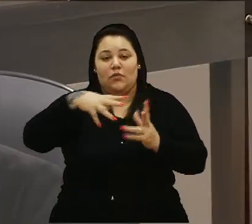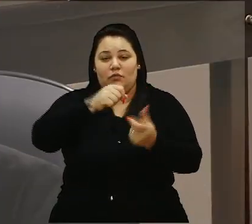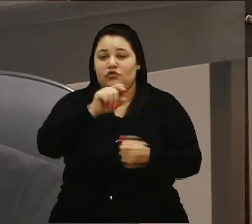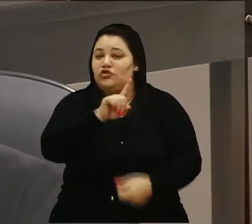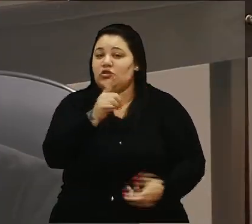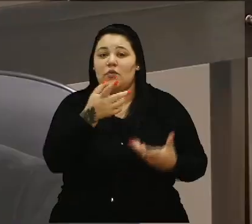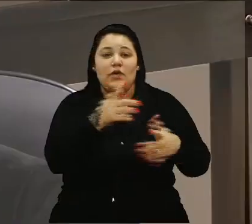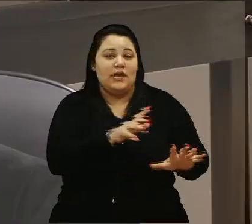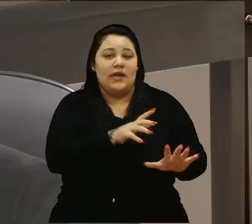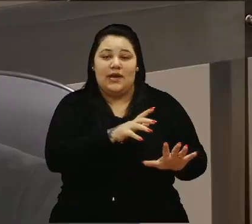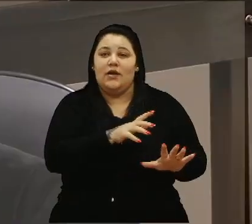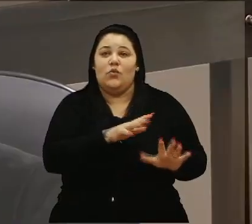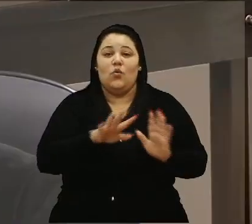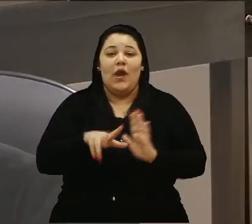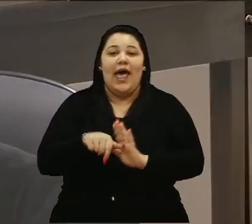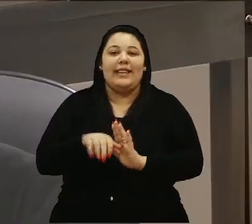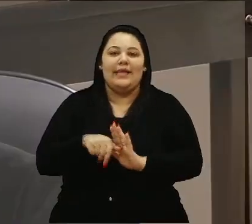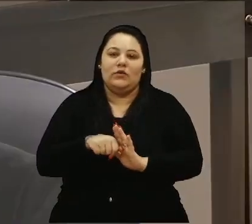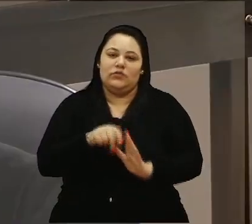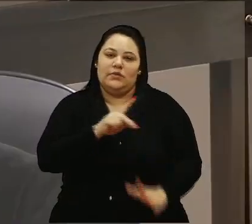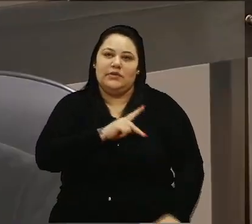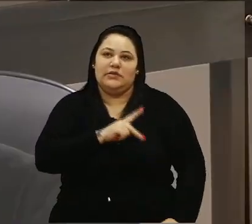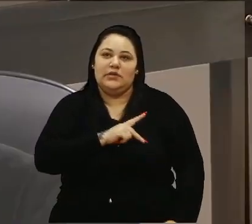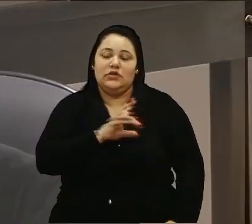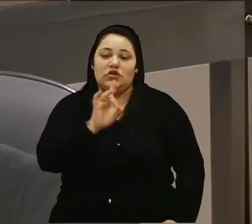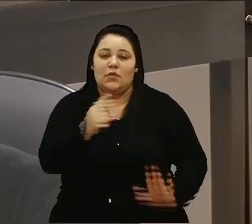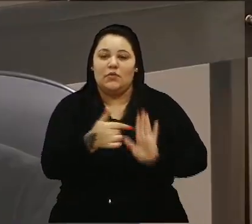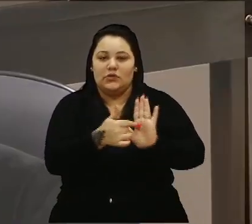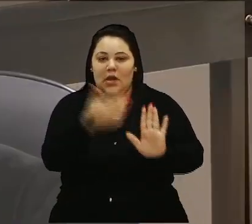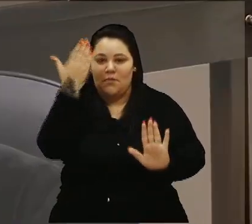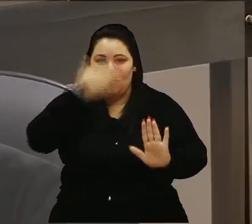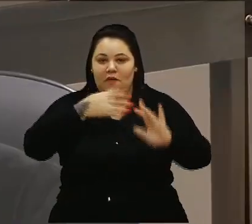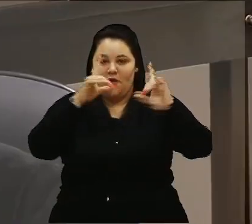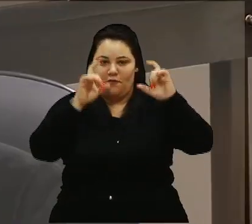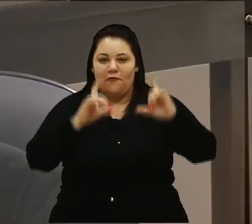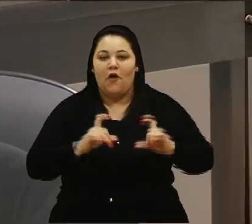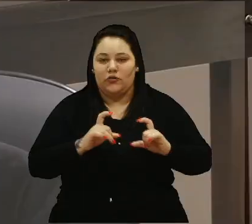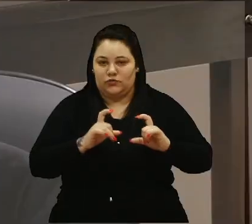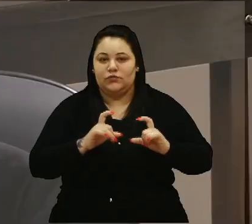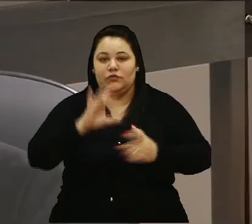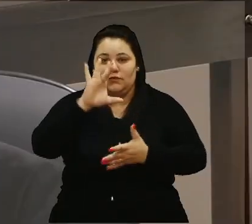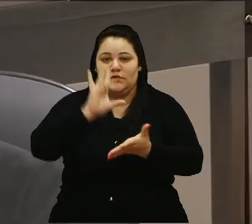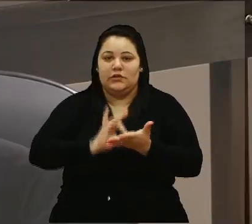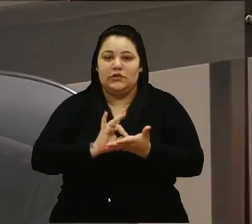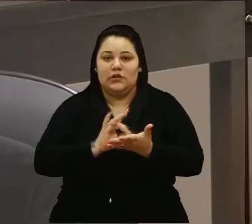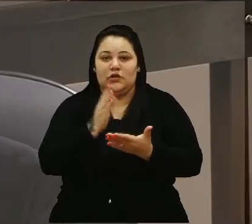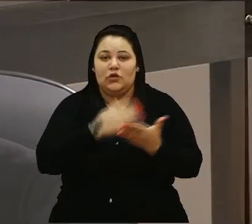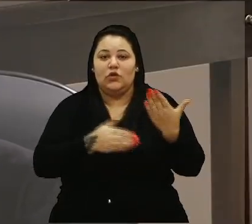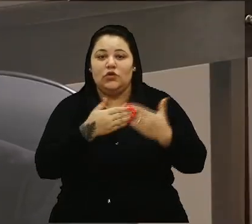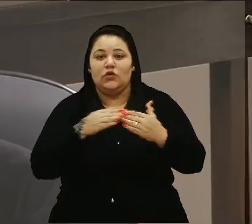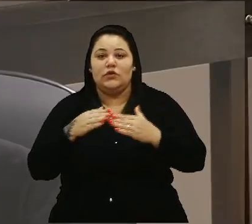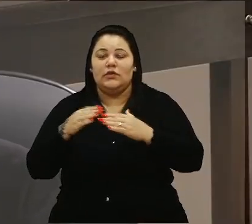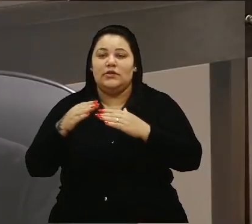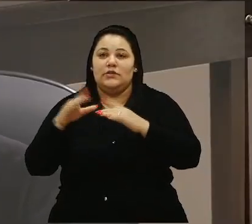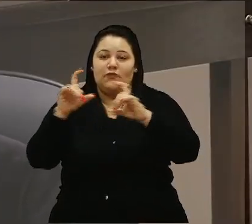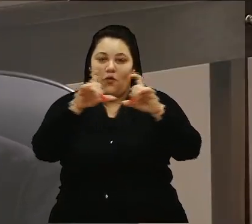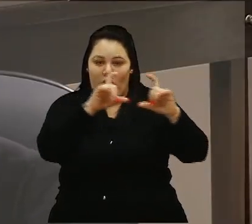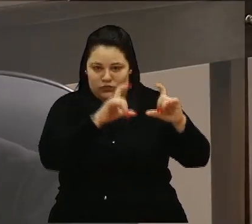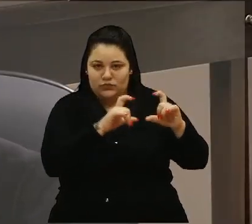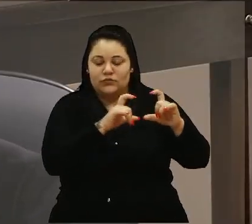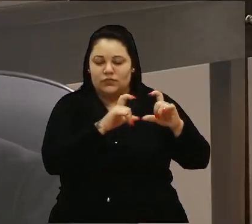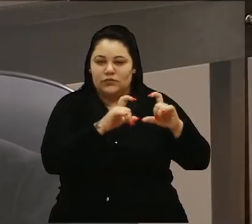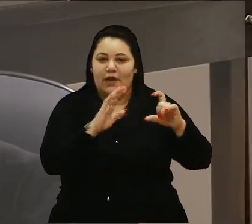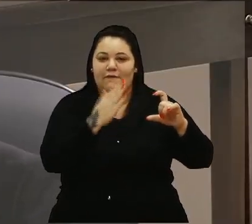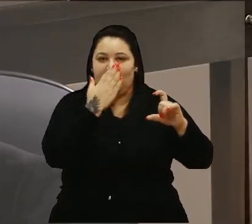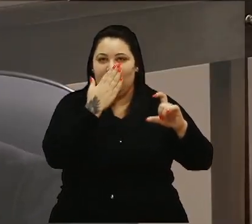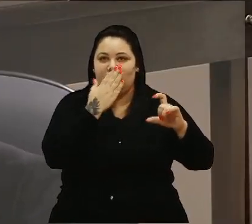presidência. Era mais para isso, para mostrar, para ter fotografia e ter entrado na história como entrou todas aquelas imagens de pessoas mostrando que